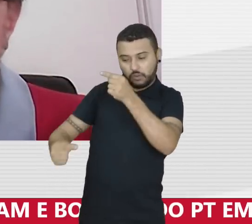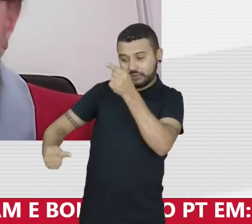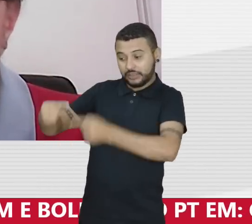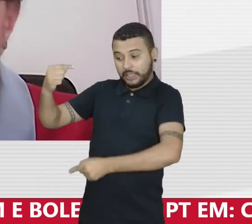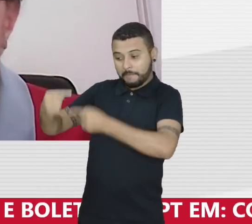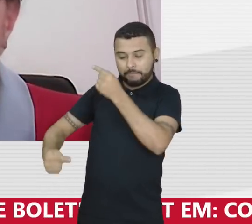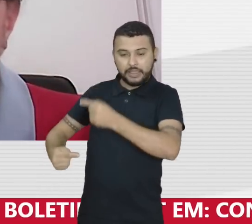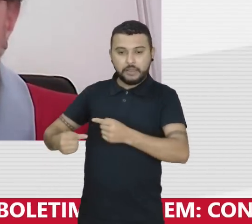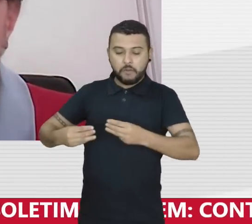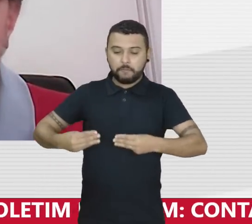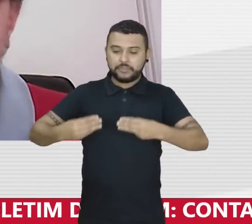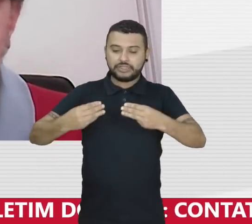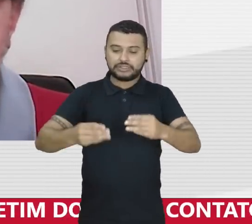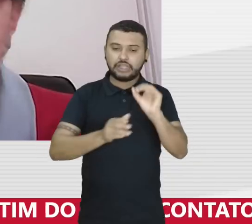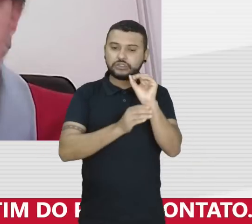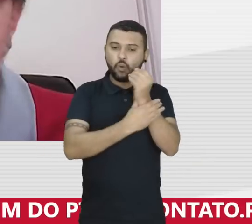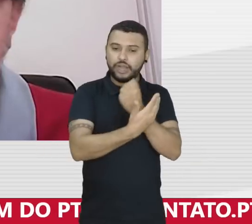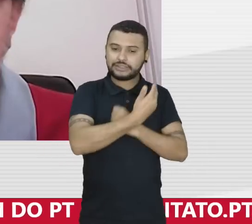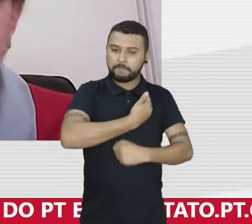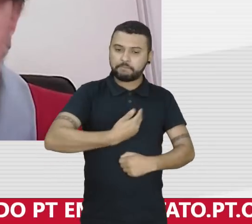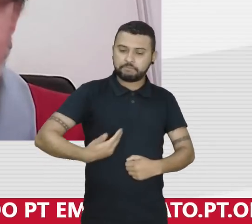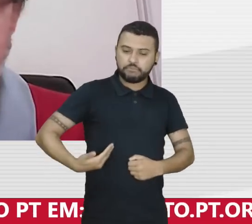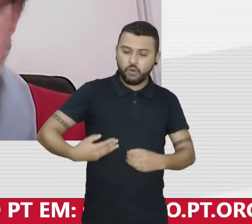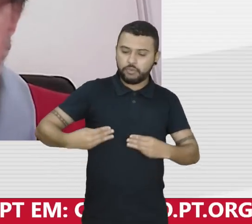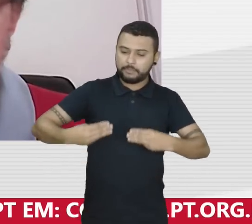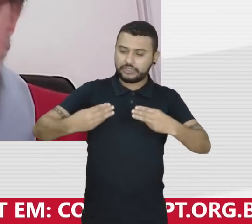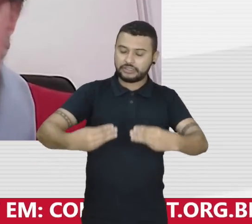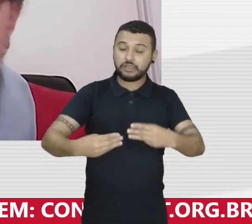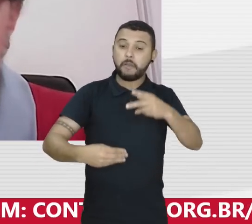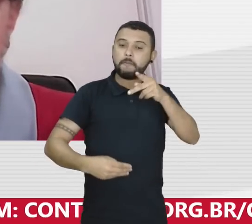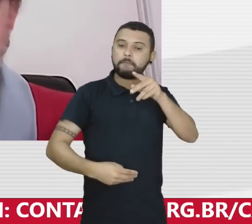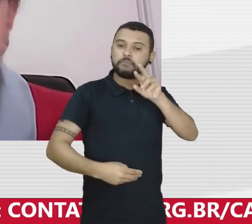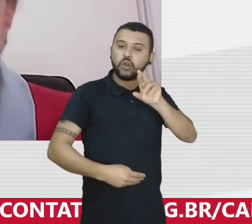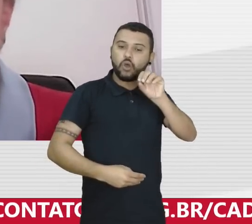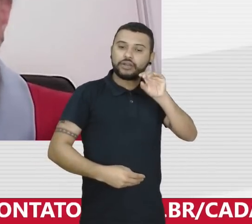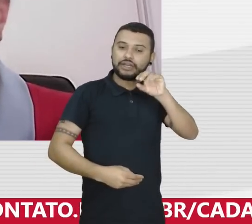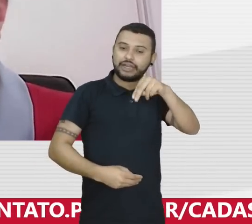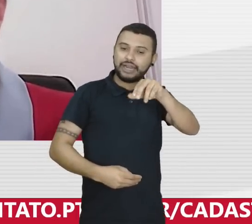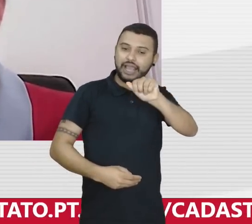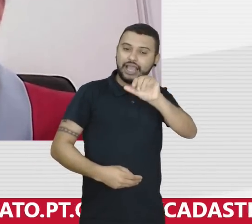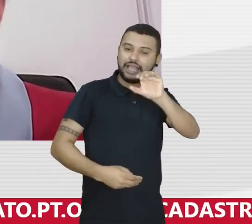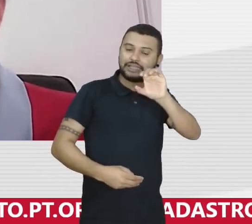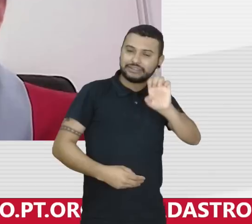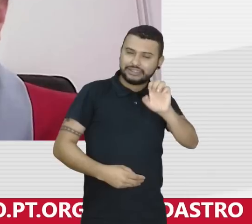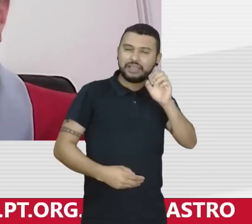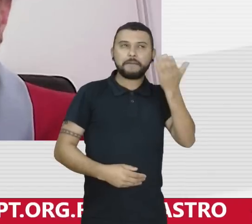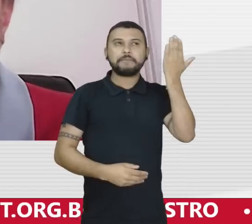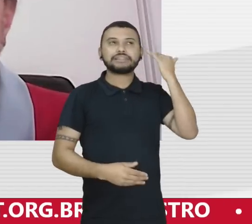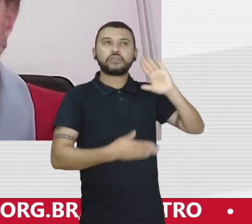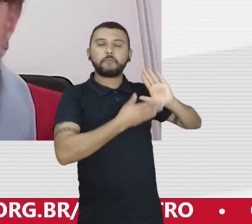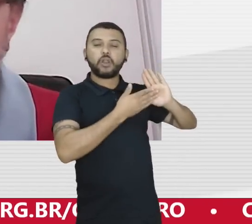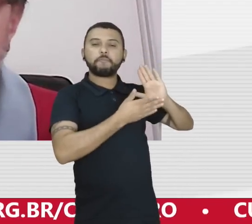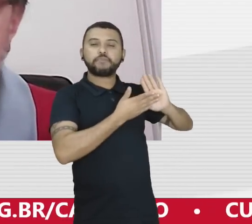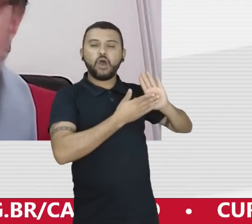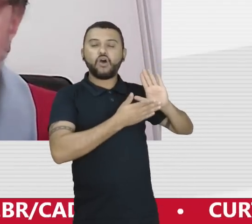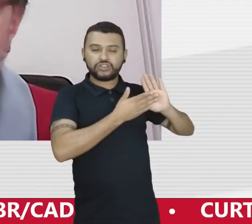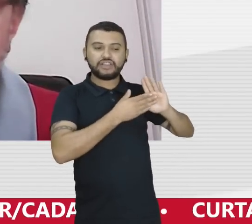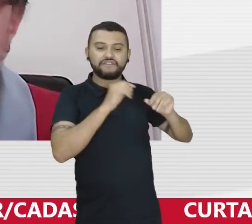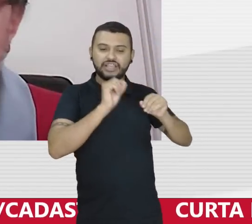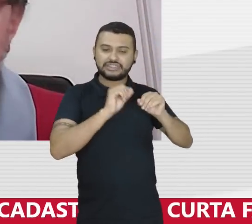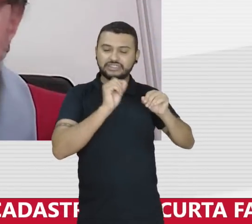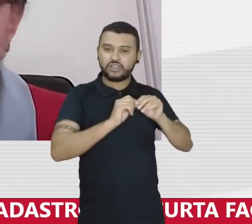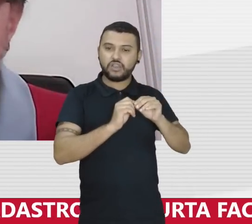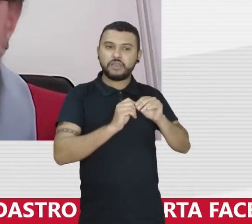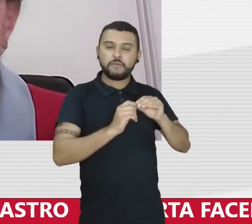criação do Ministério da Segurança Pública e a retomada do PRONASSE. O PRONASSE foi um programa concebido, né, na gestão